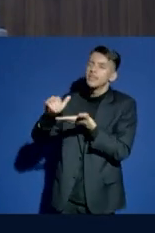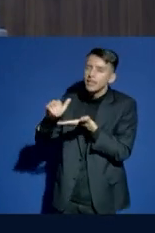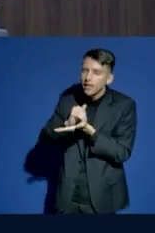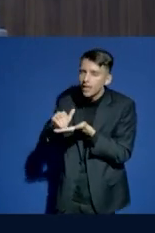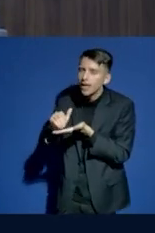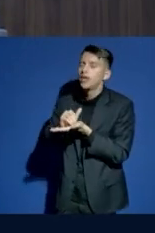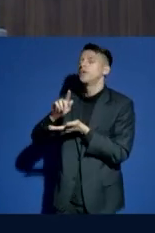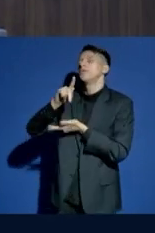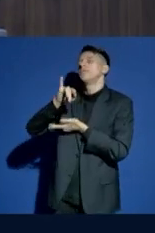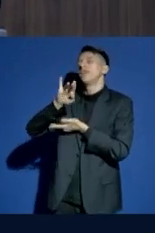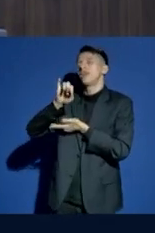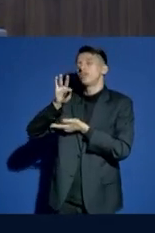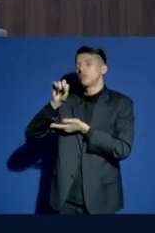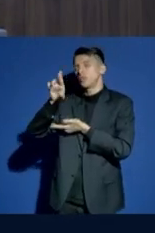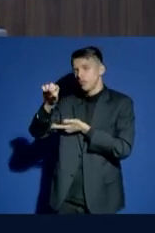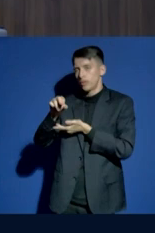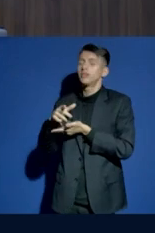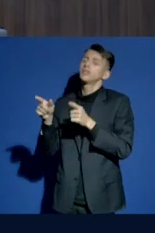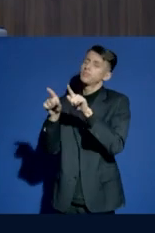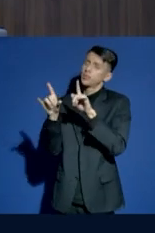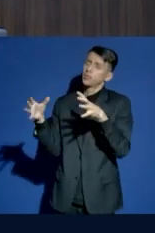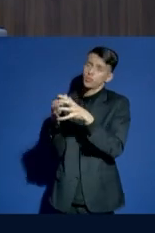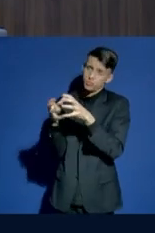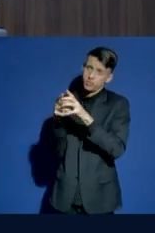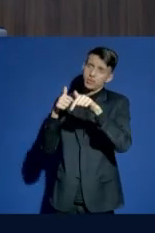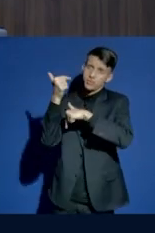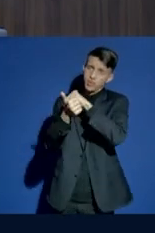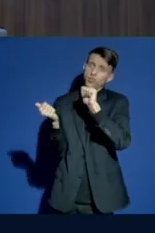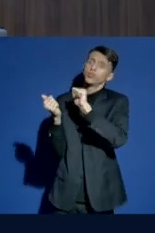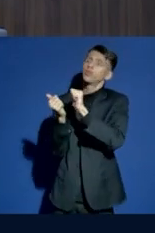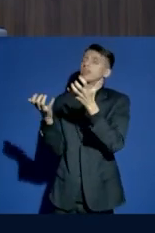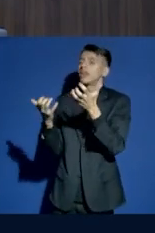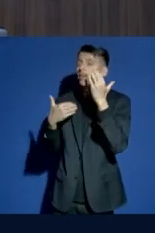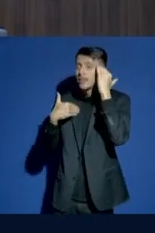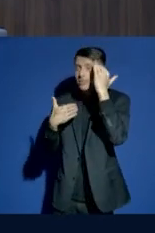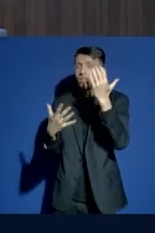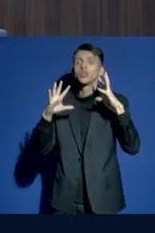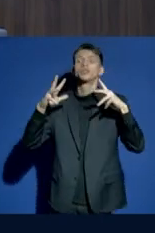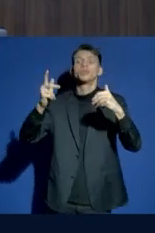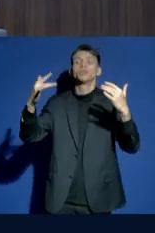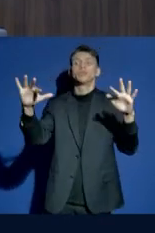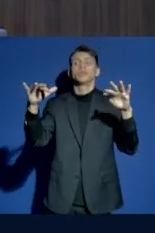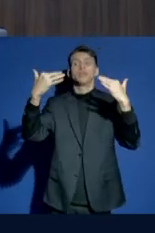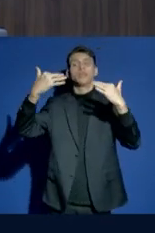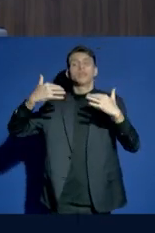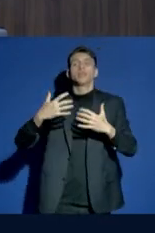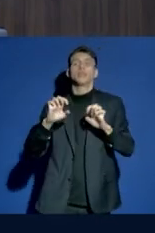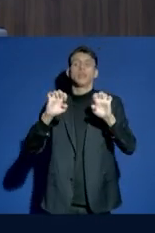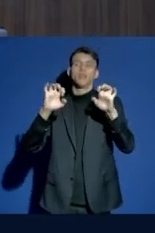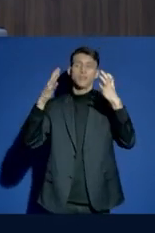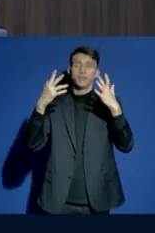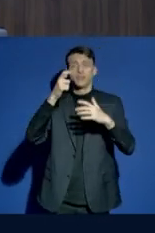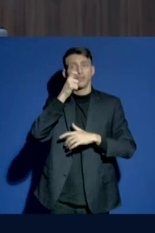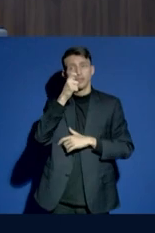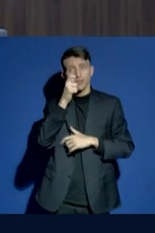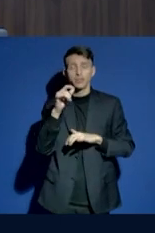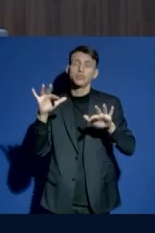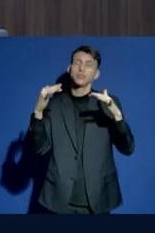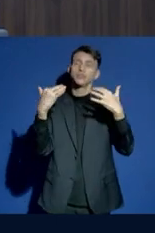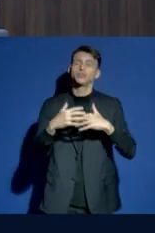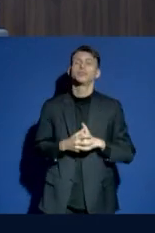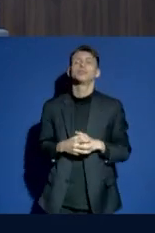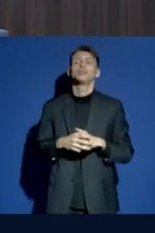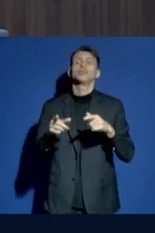de gás biocombustível espia também de toda sua equipe né também agradecer a todos que participaram desse evento inclusive você que nos assiste virtualmente